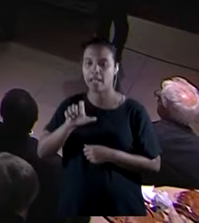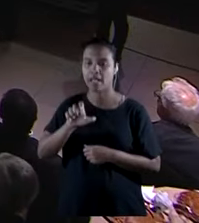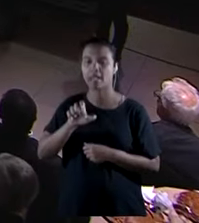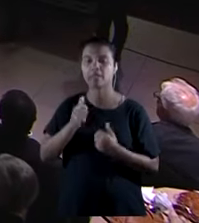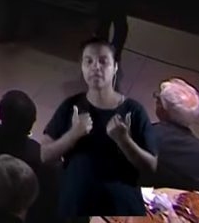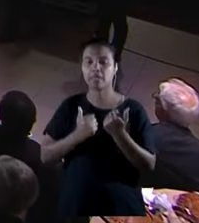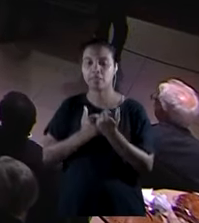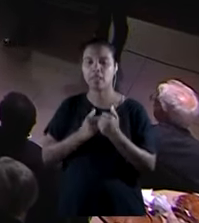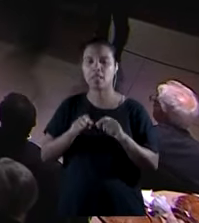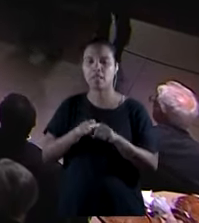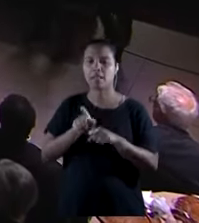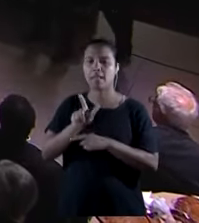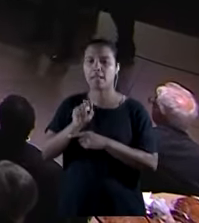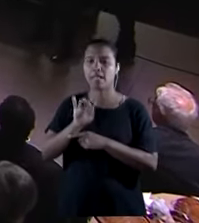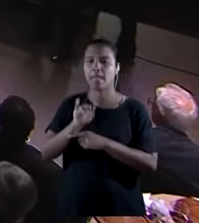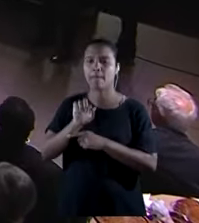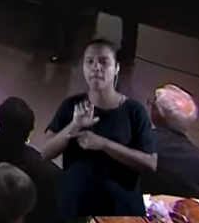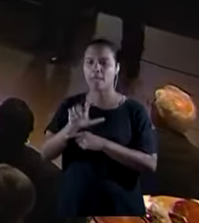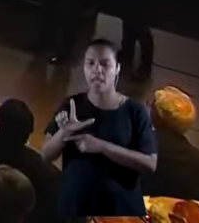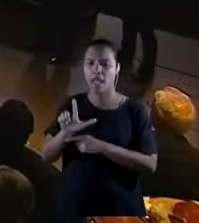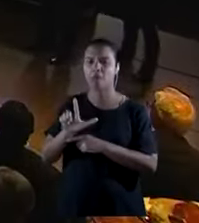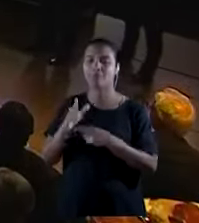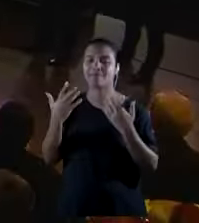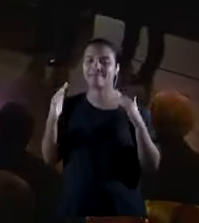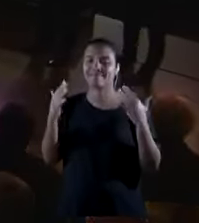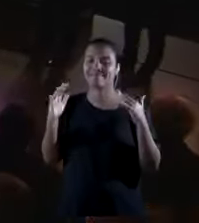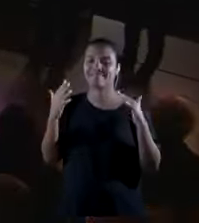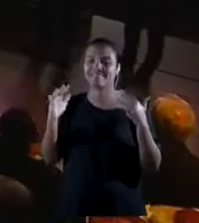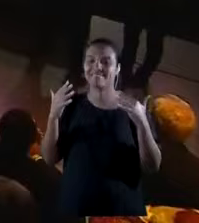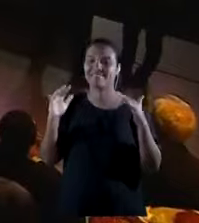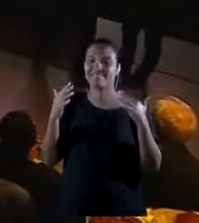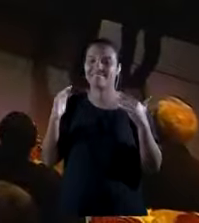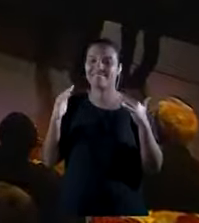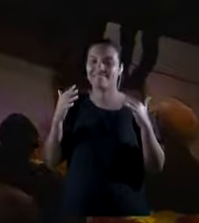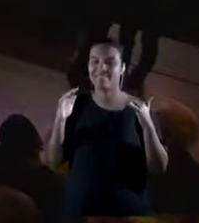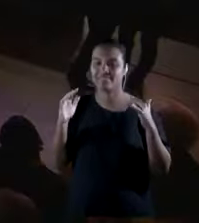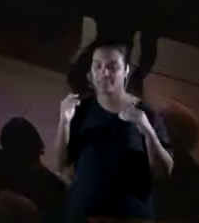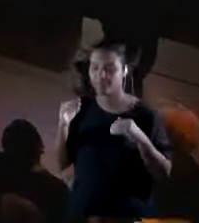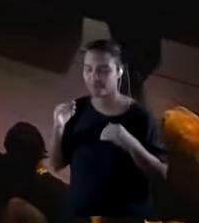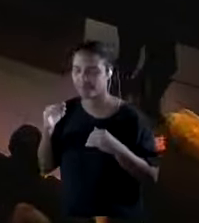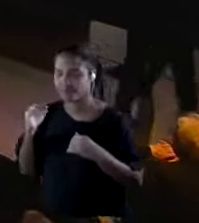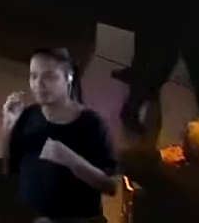também o árbitro Gabriel Bispo. Palmas para eles.